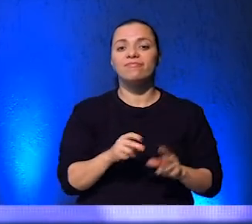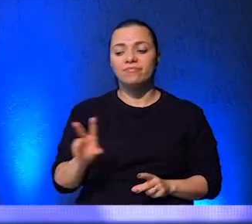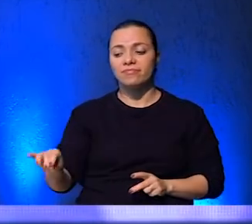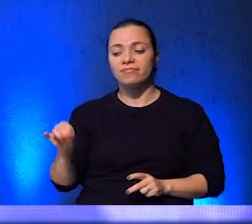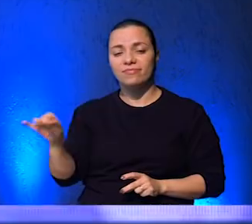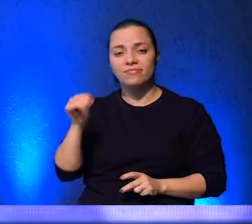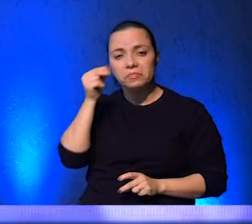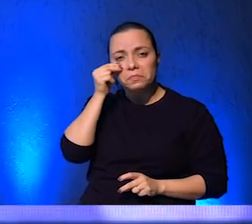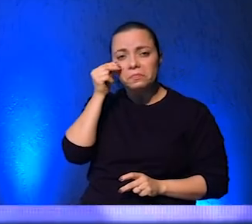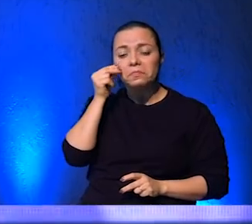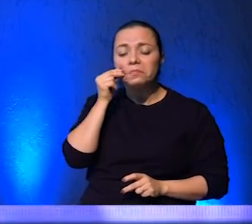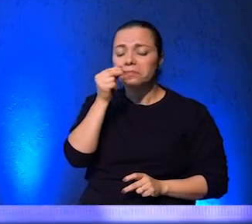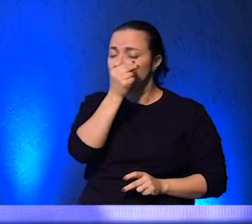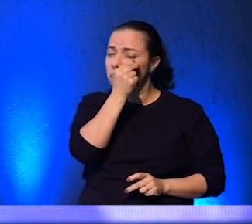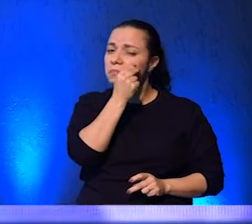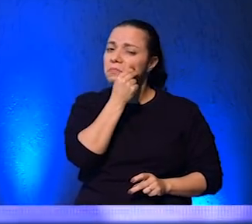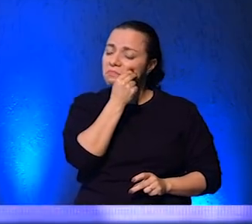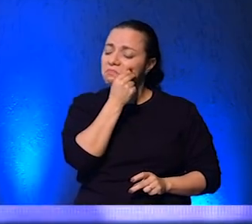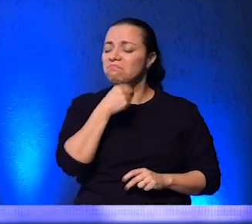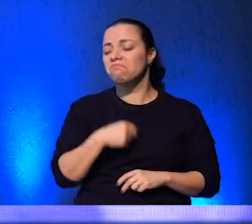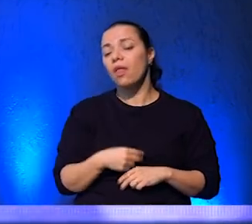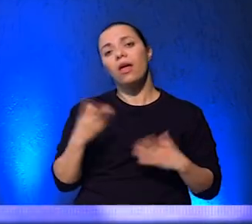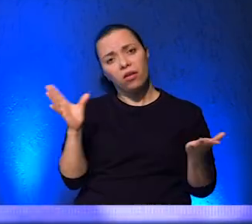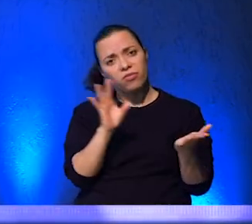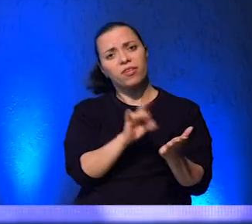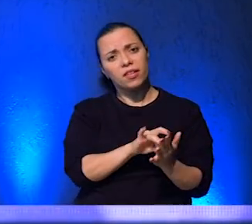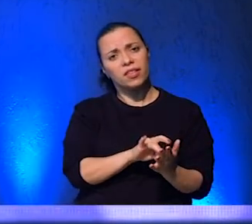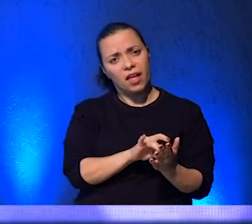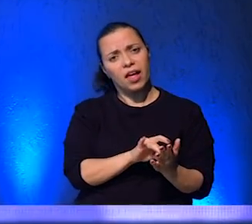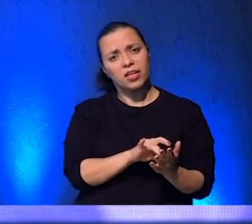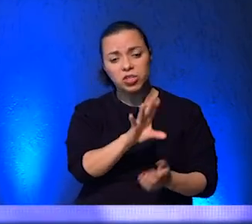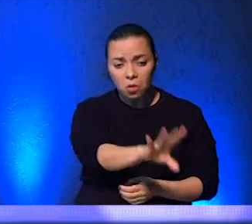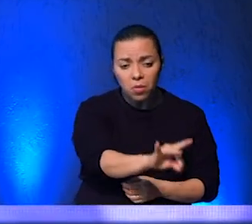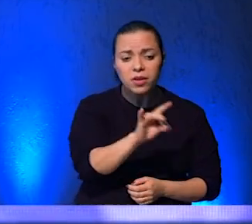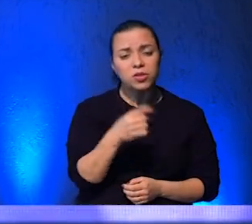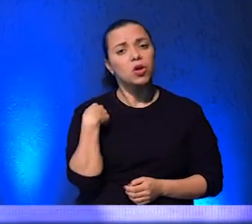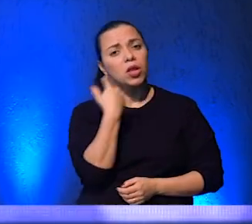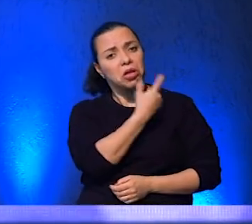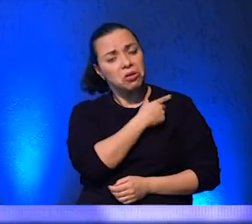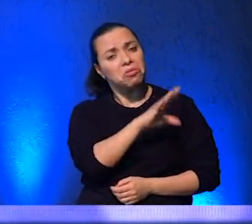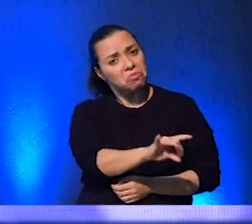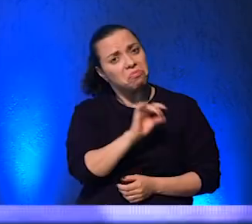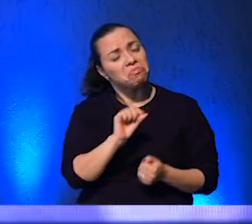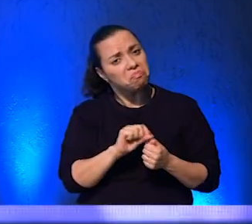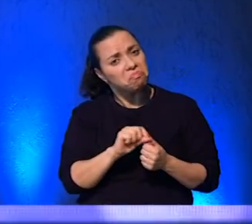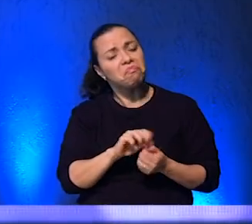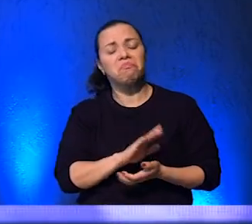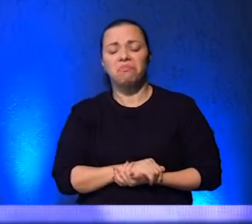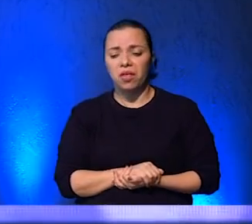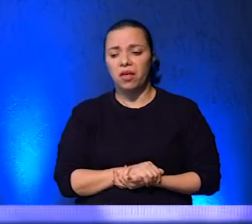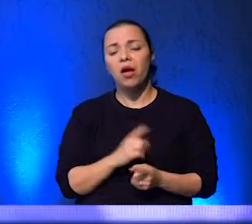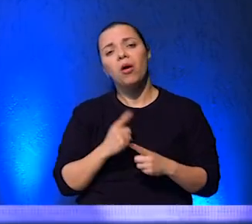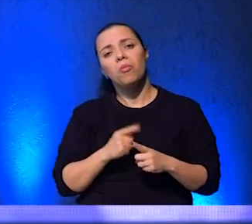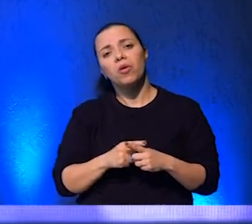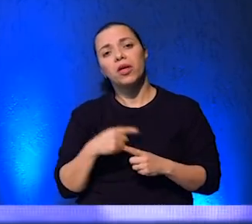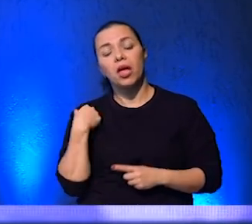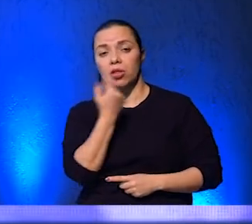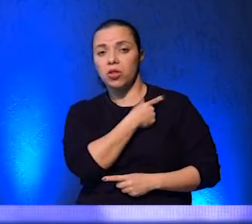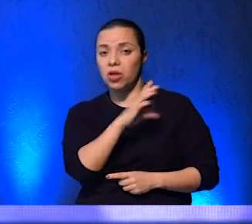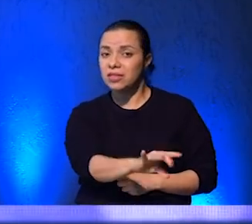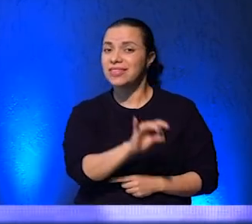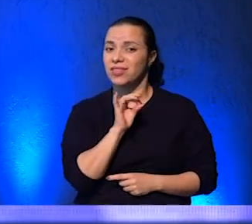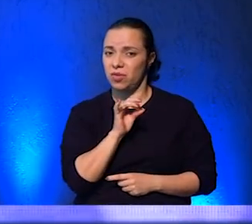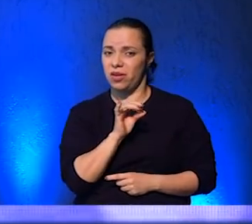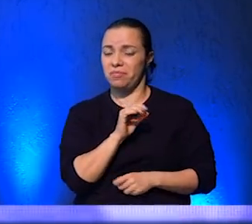realmente é uma decisão que nós fazemos de simplesmente chorar de nos entregar